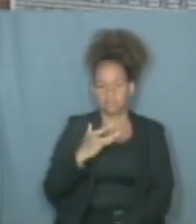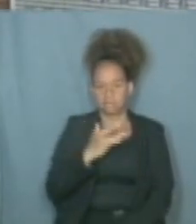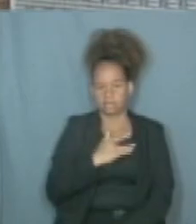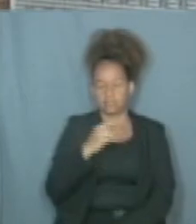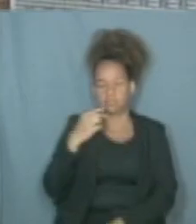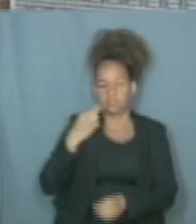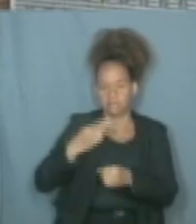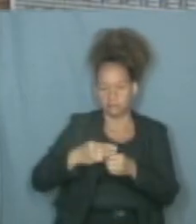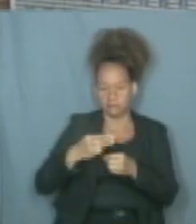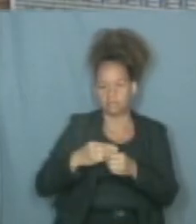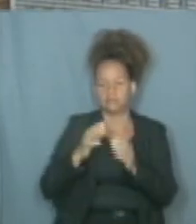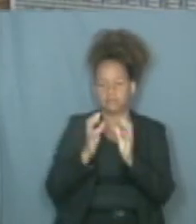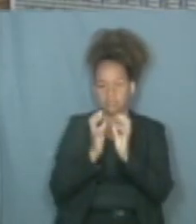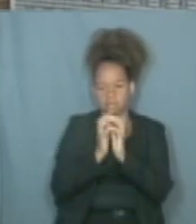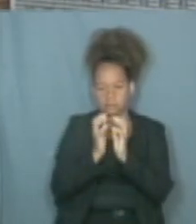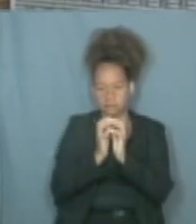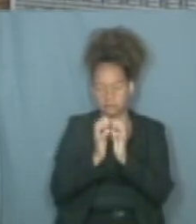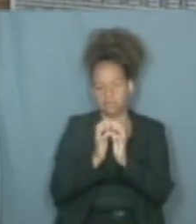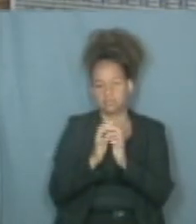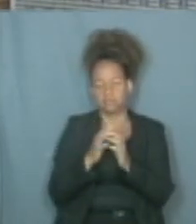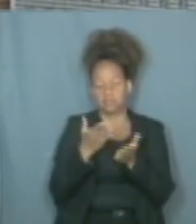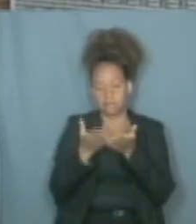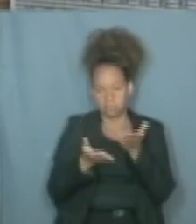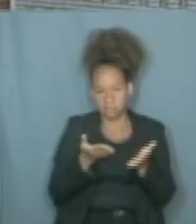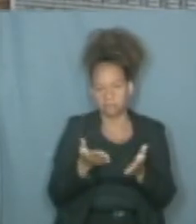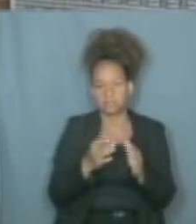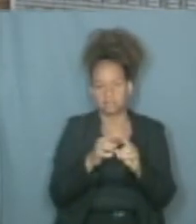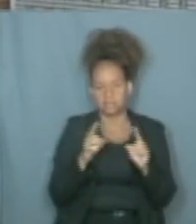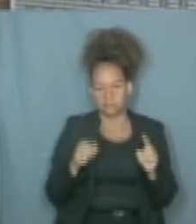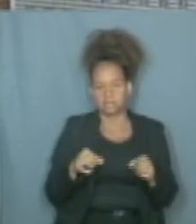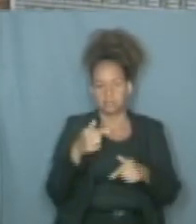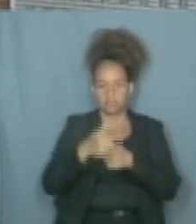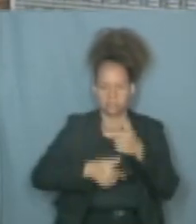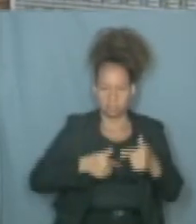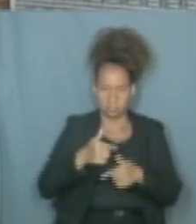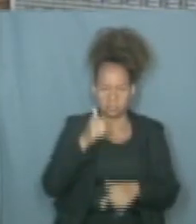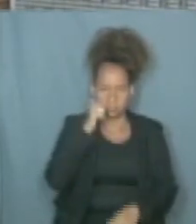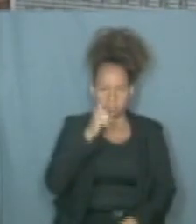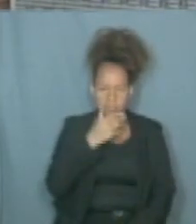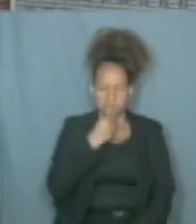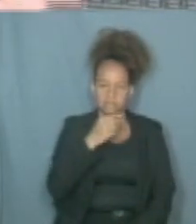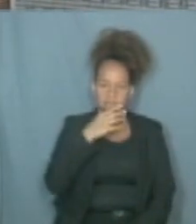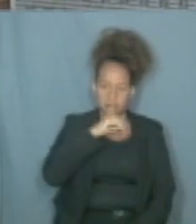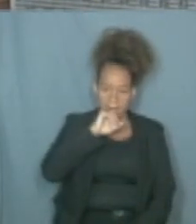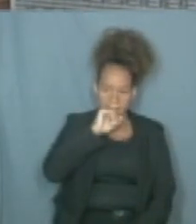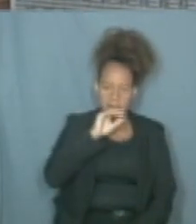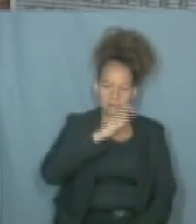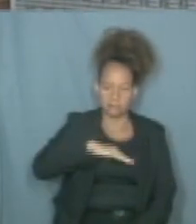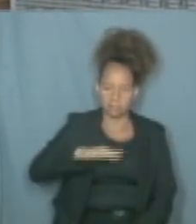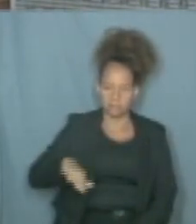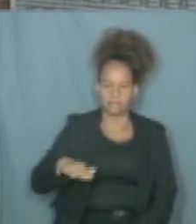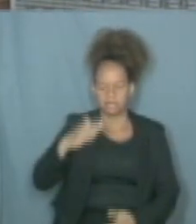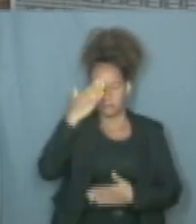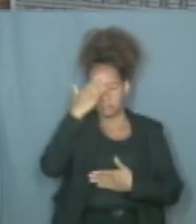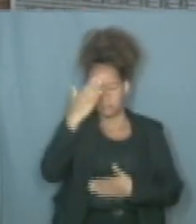do município e à gestão é que Obrigado. atenda o pleito desses trabalhadores e as mães e essas crianças. Obrigado, senhor presidente.